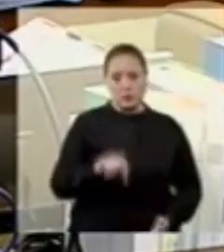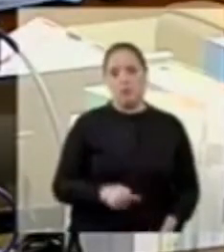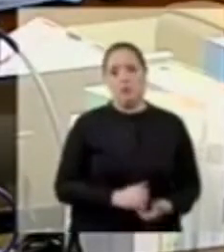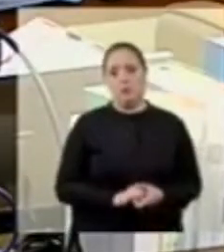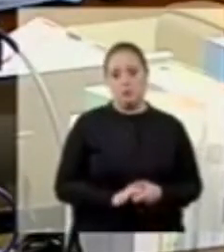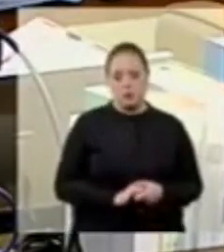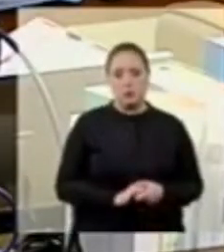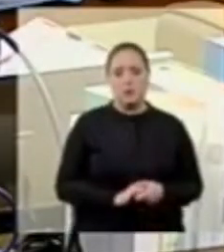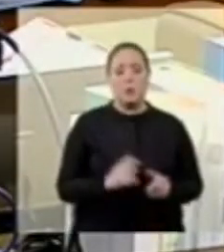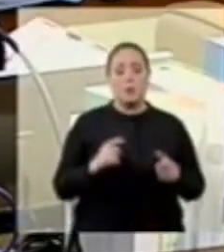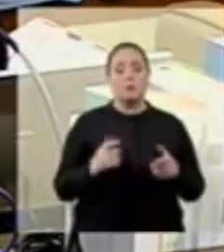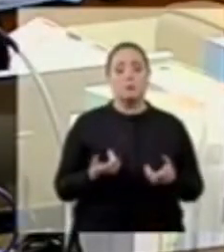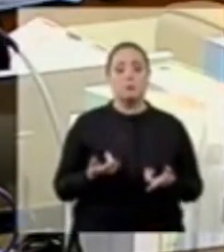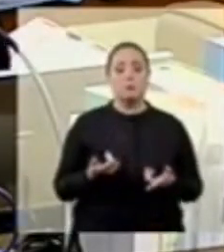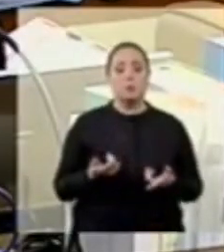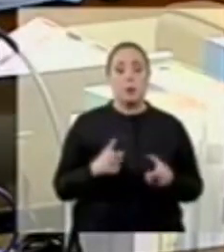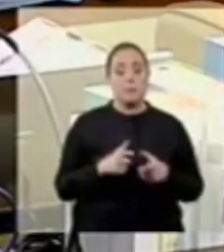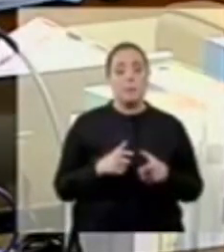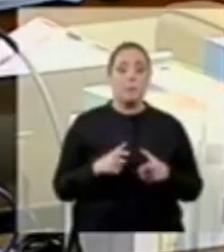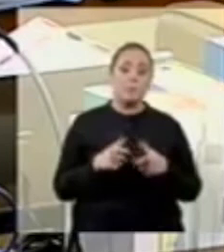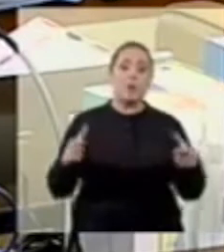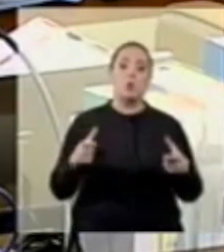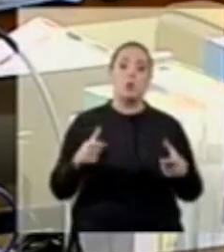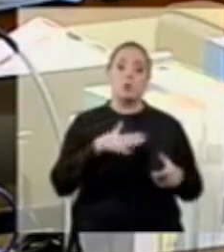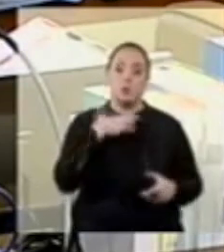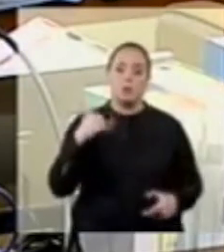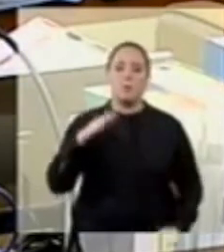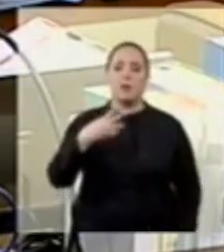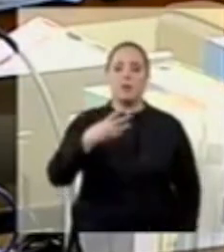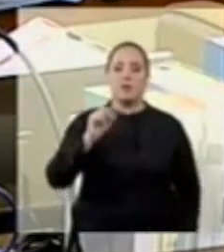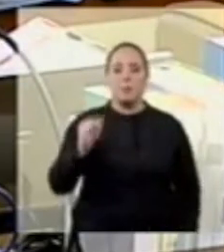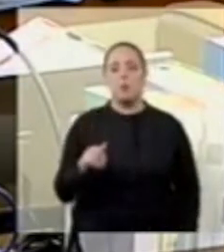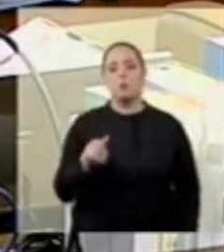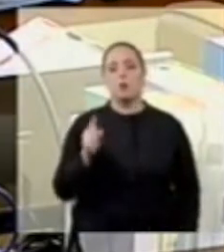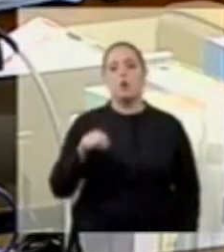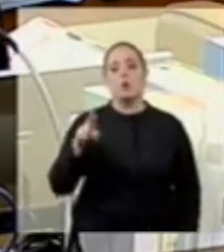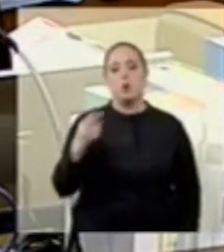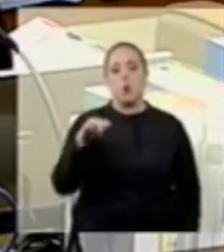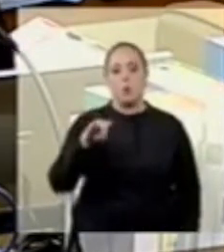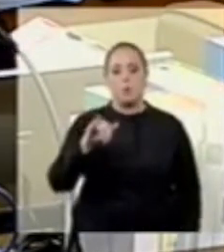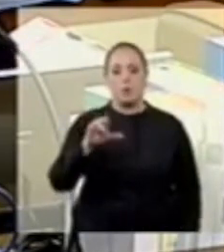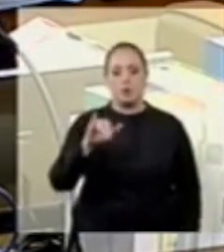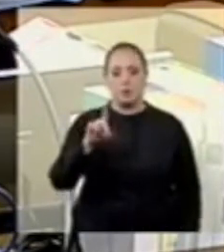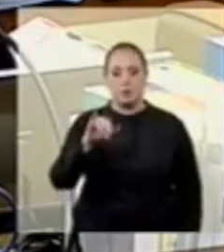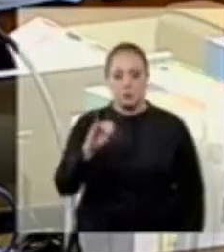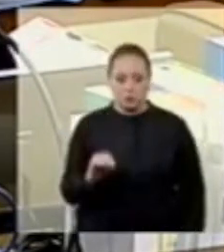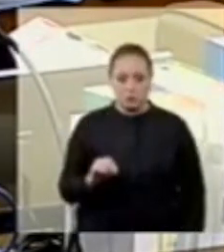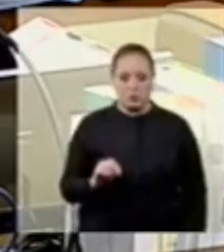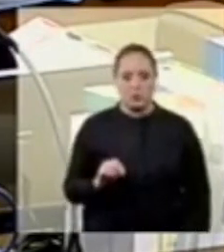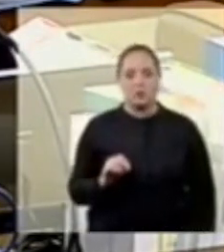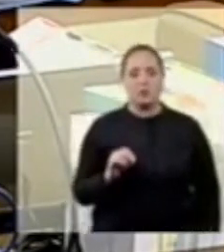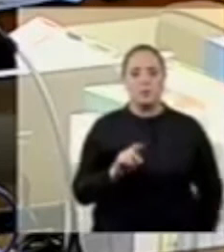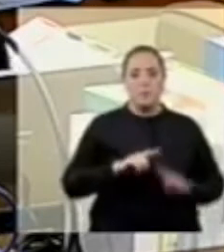grande parte dessas mortes mais de 30 mil homicídios nem 8% é